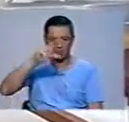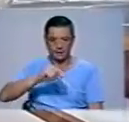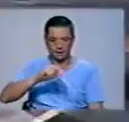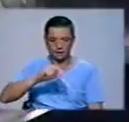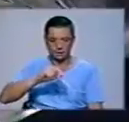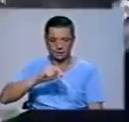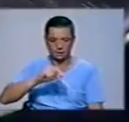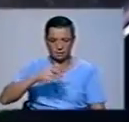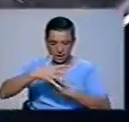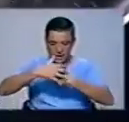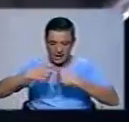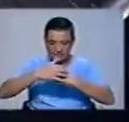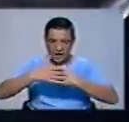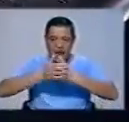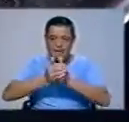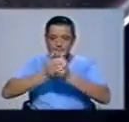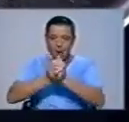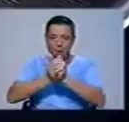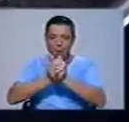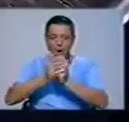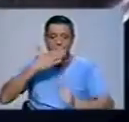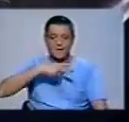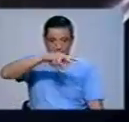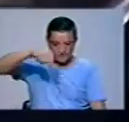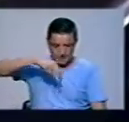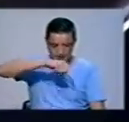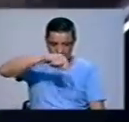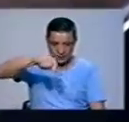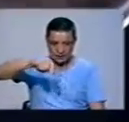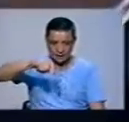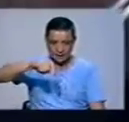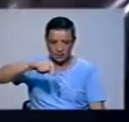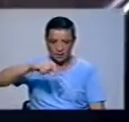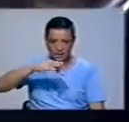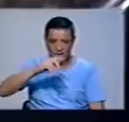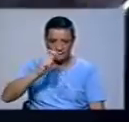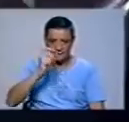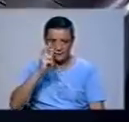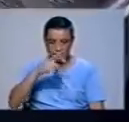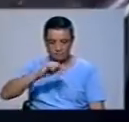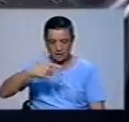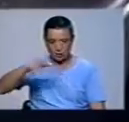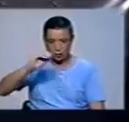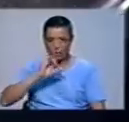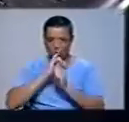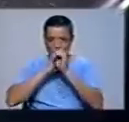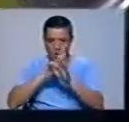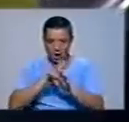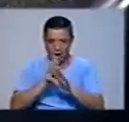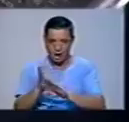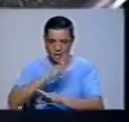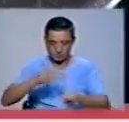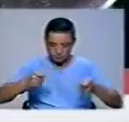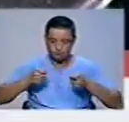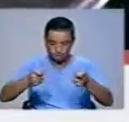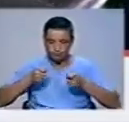e a casquinha de limão. A farinha de trigo é uma farinha sem fermento, como eu disse nos ingredientes, e já foi previamente peneirada.